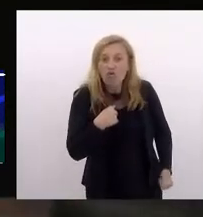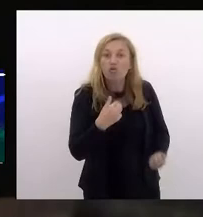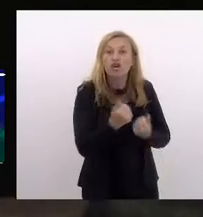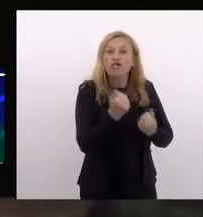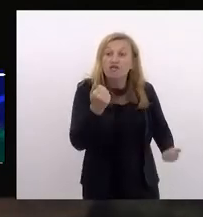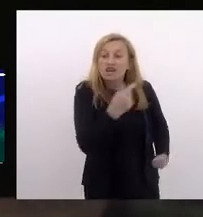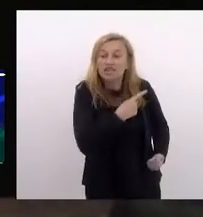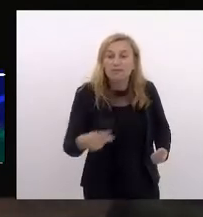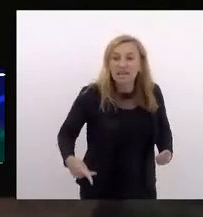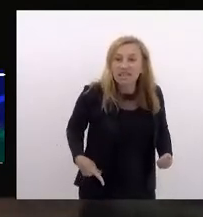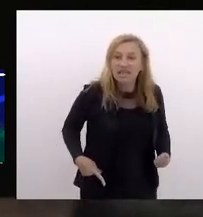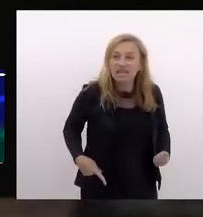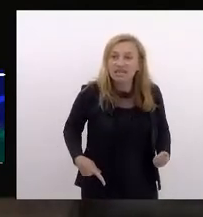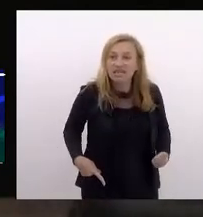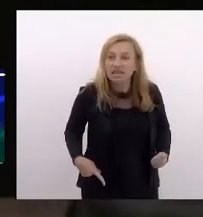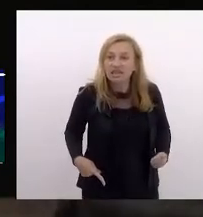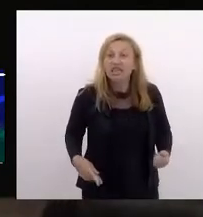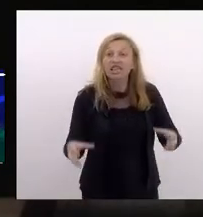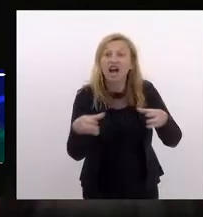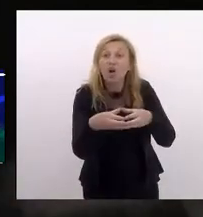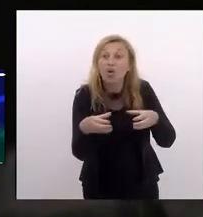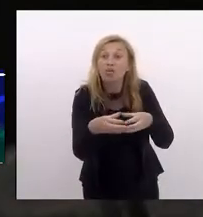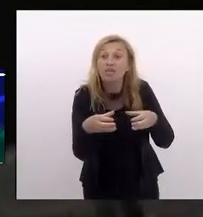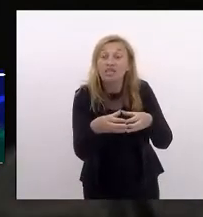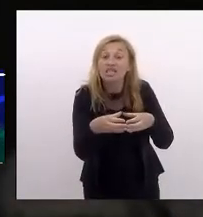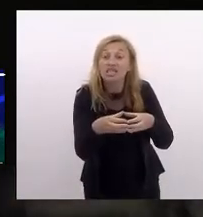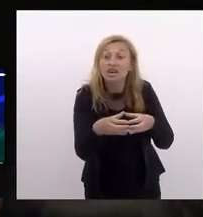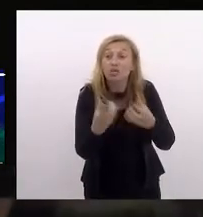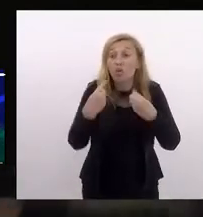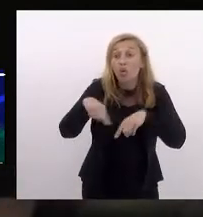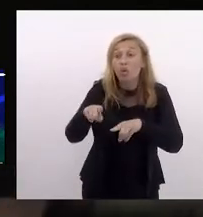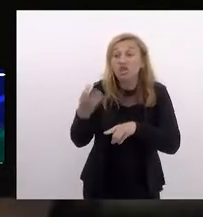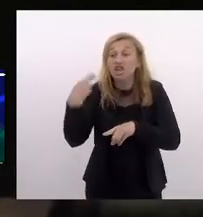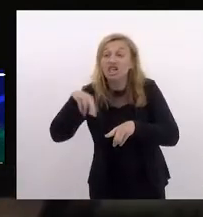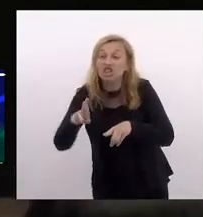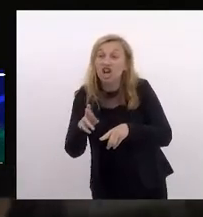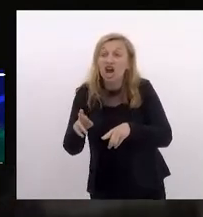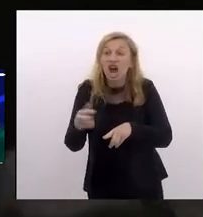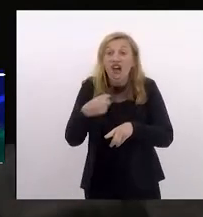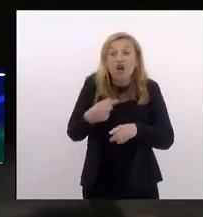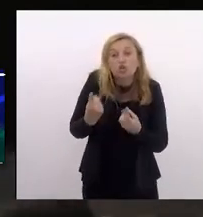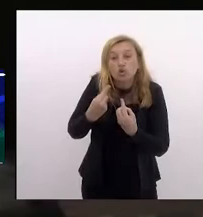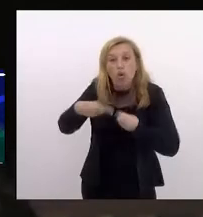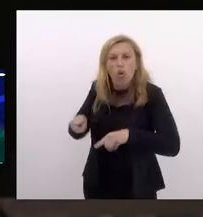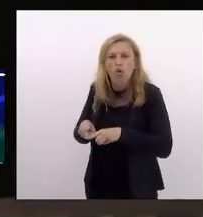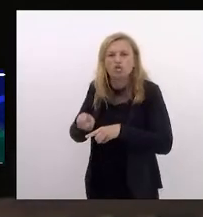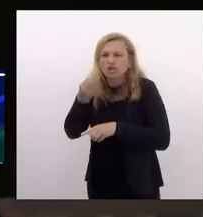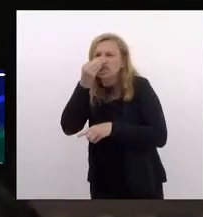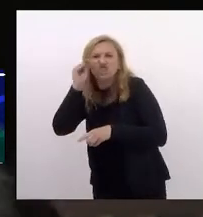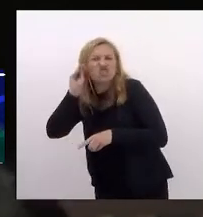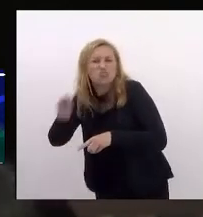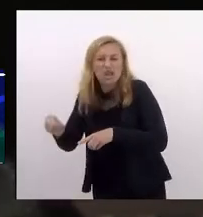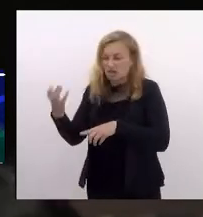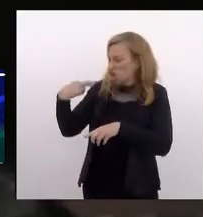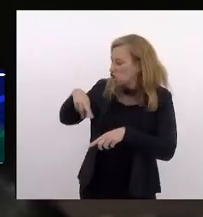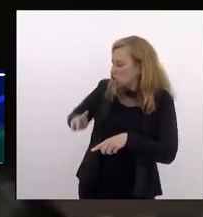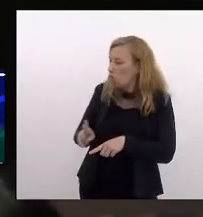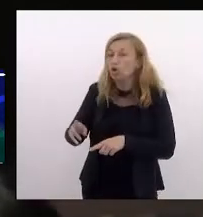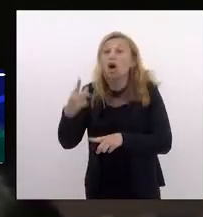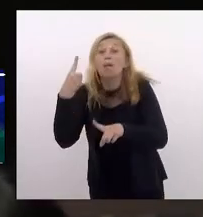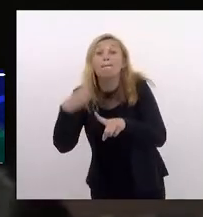eu fui vice-presidente da comissão de intolerância religiosa é um só contra intolerância religiosa